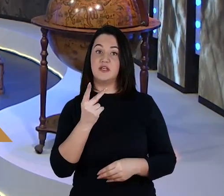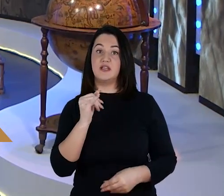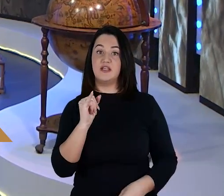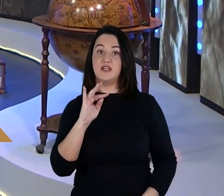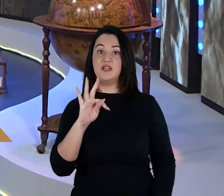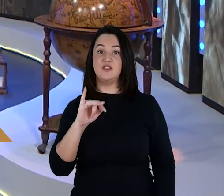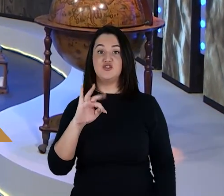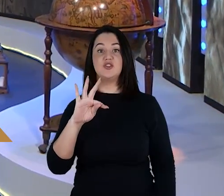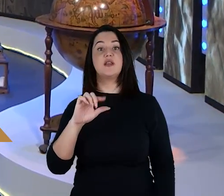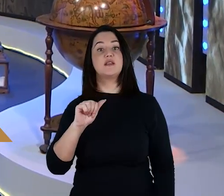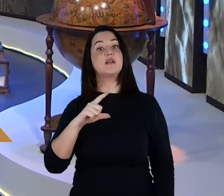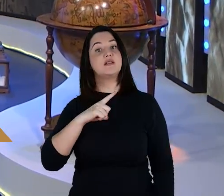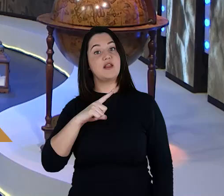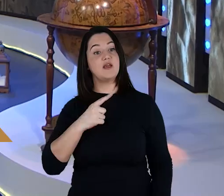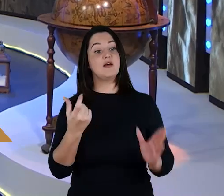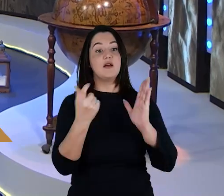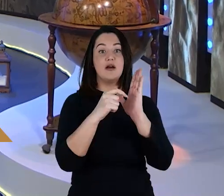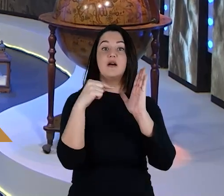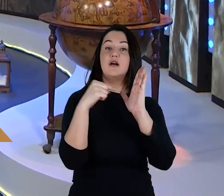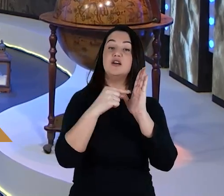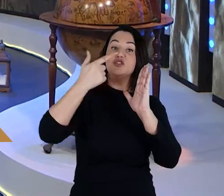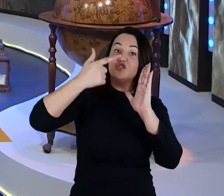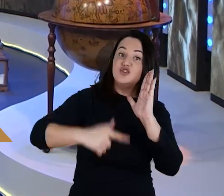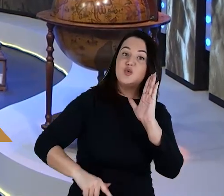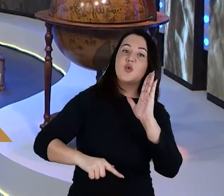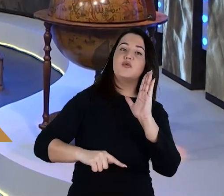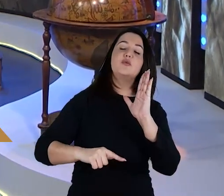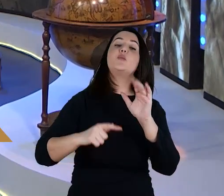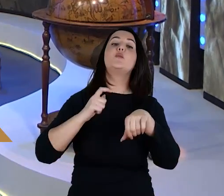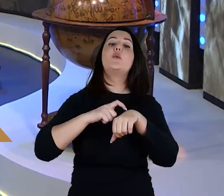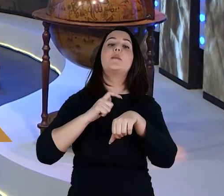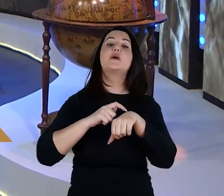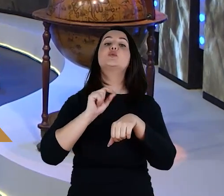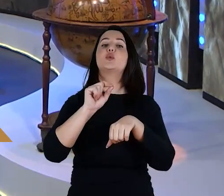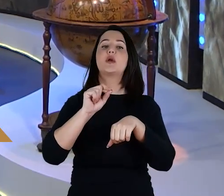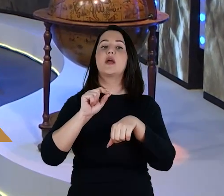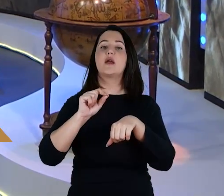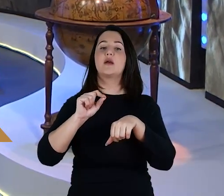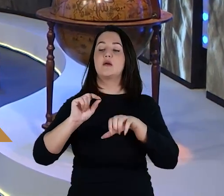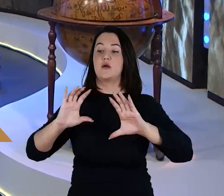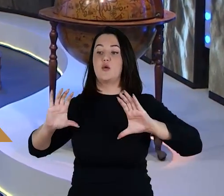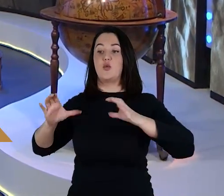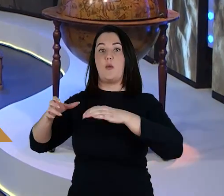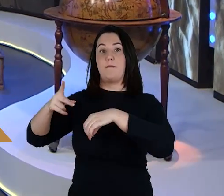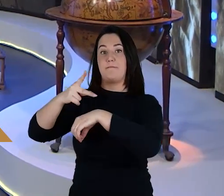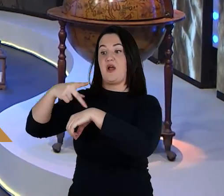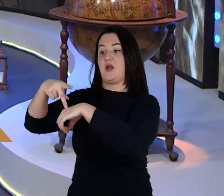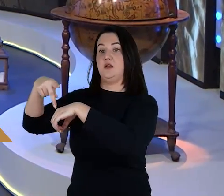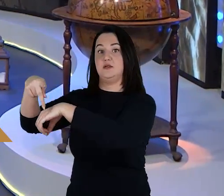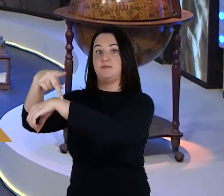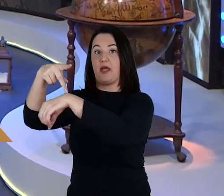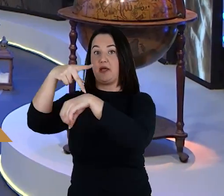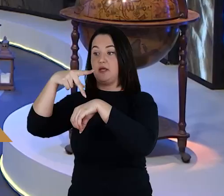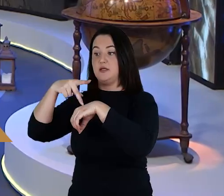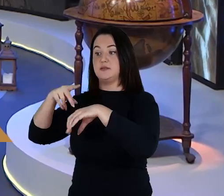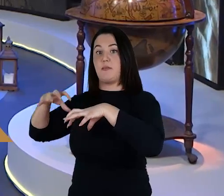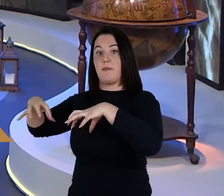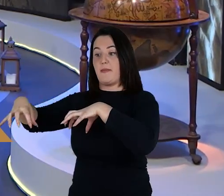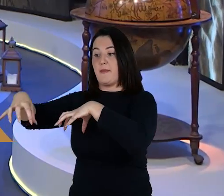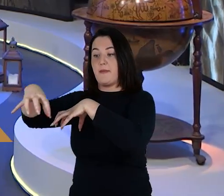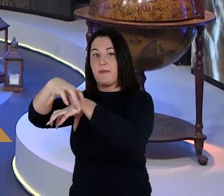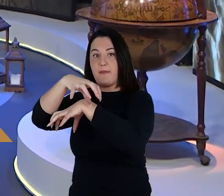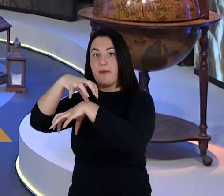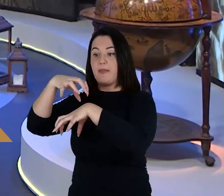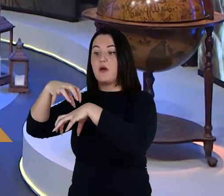eu citei a passagem bíblica para você aqui, numa confederação de povos que lutava contra Israel e até estava presente na